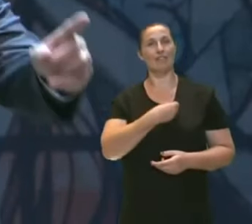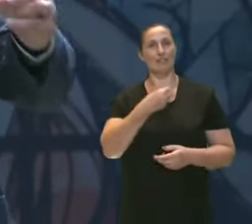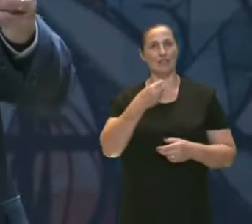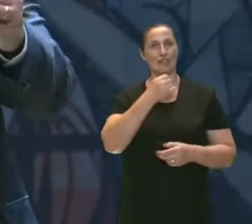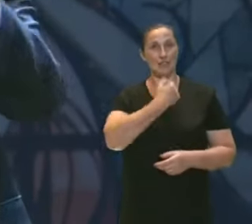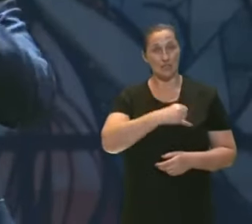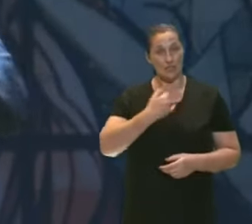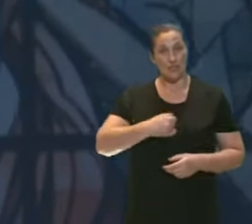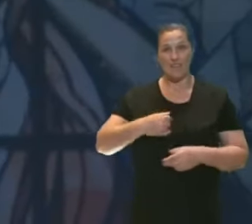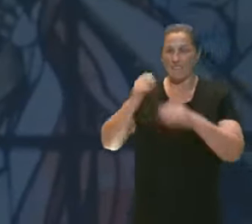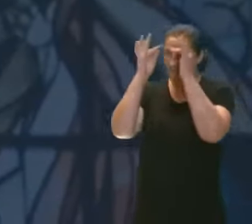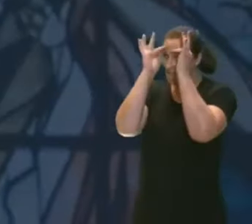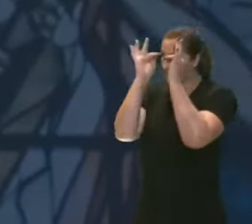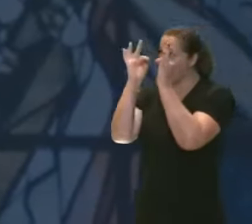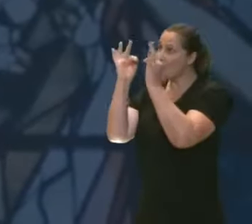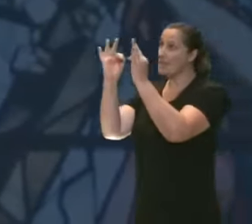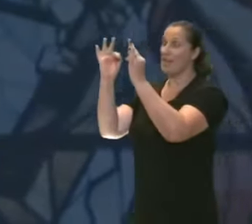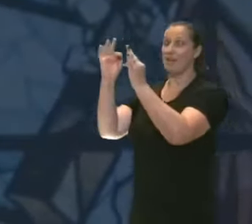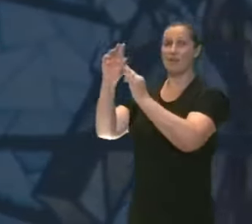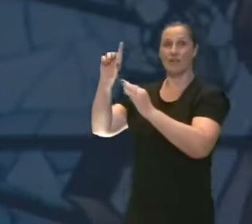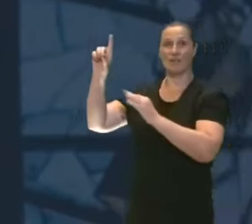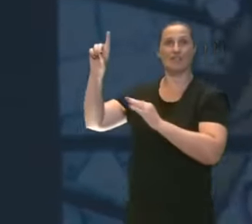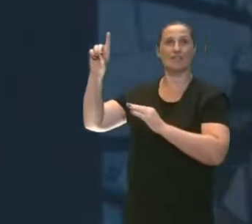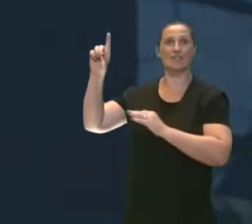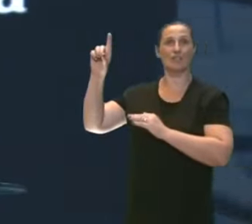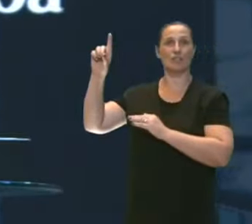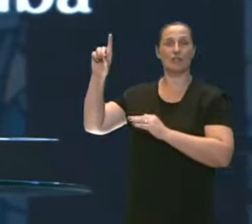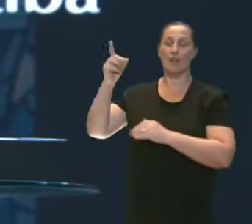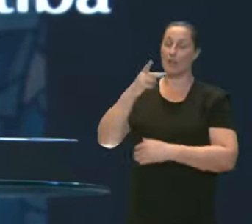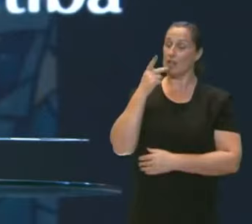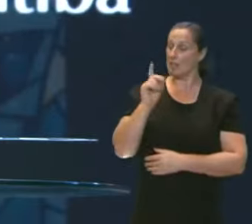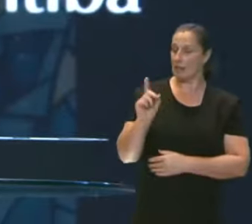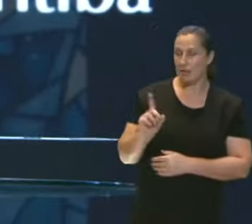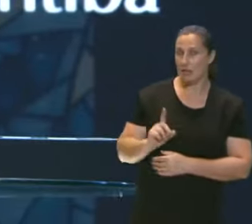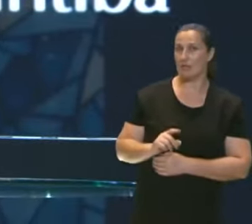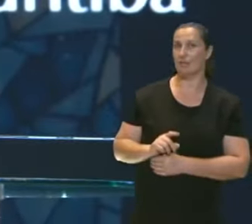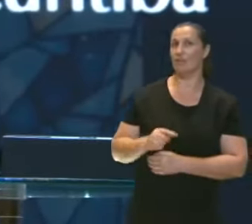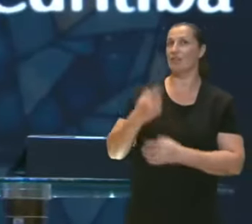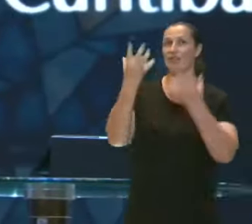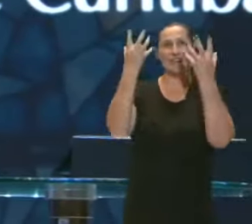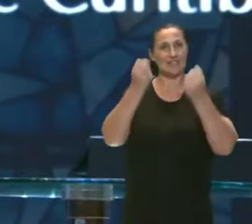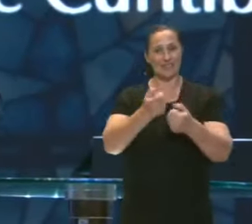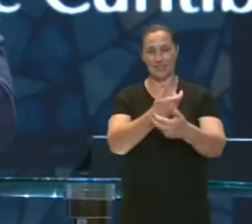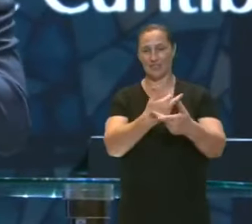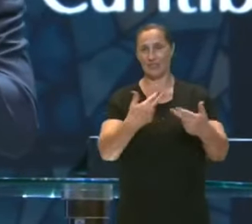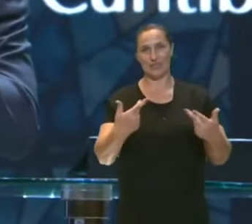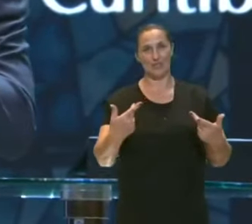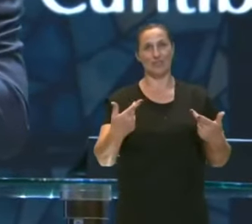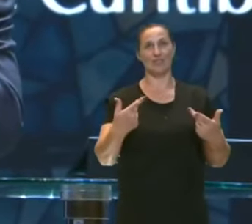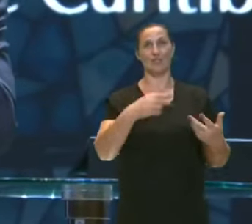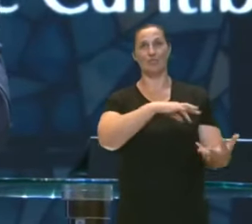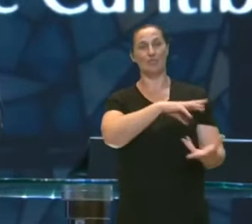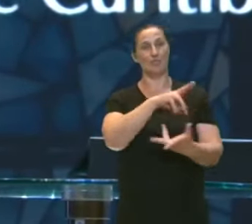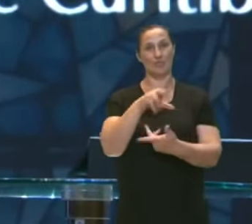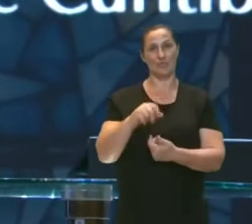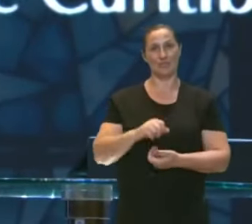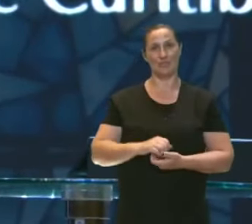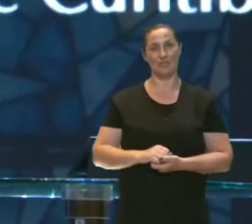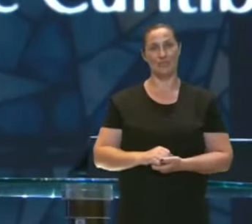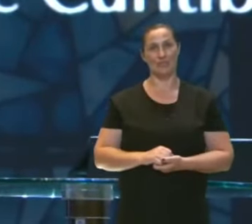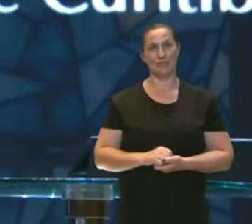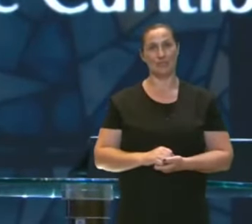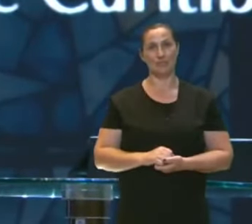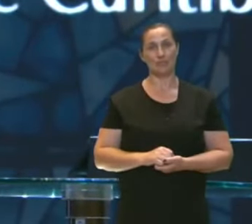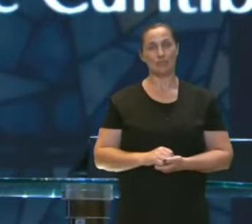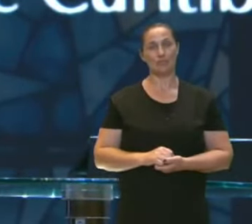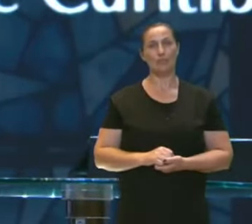Ser fiel a Deus e dizer não para a esposa do Potifar, para não ser